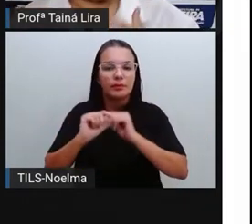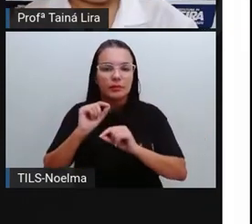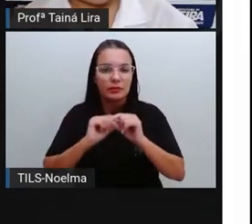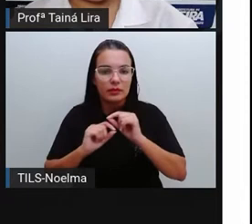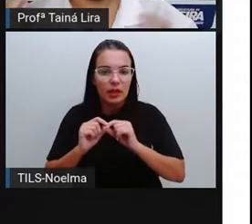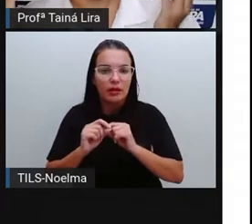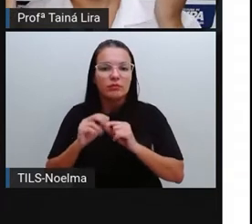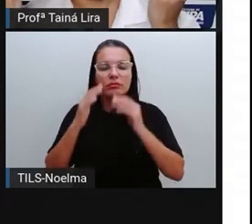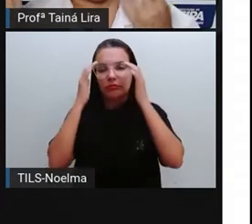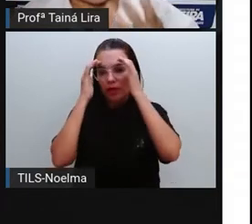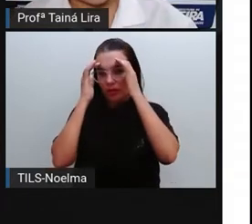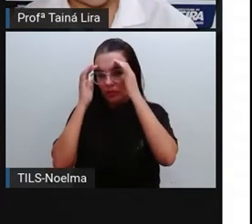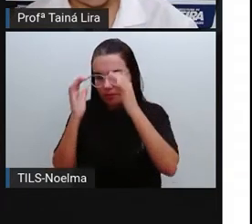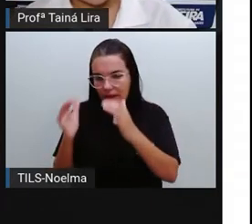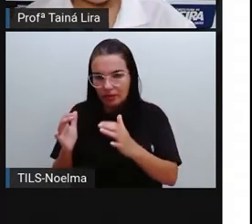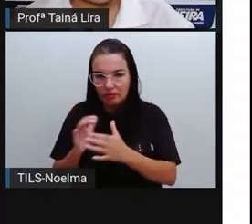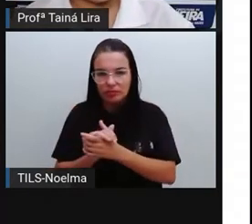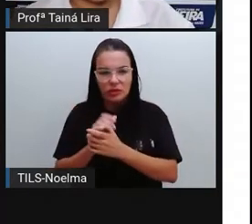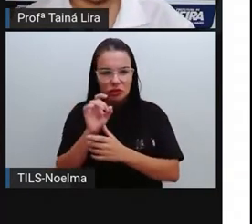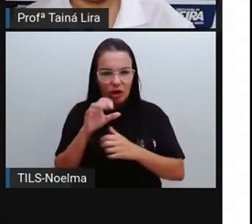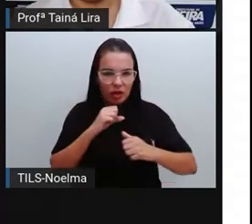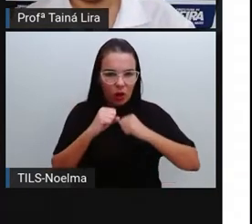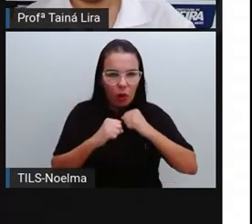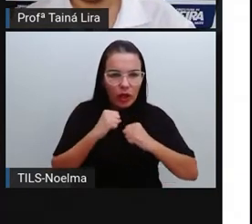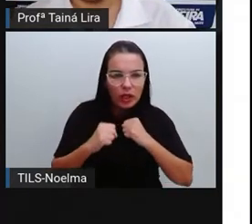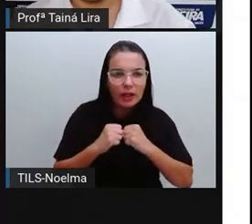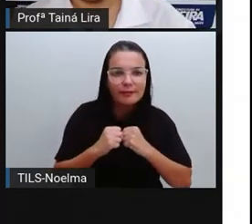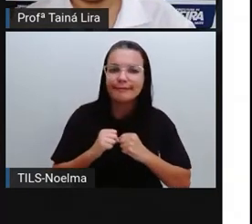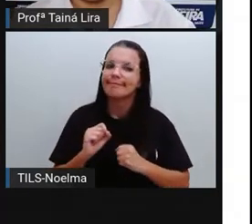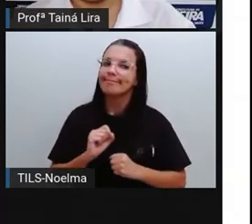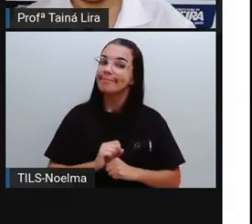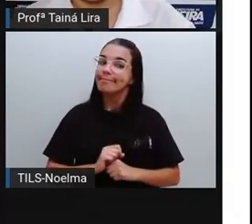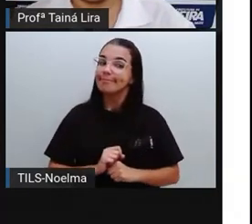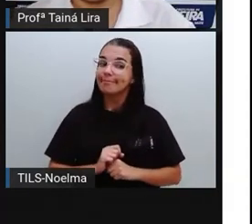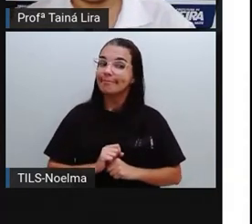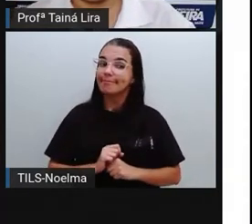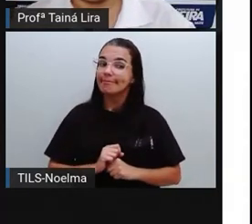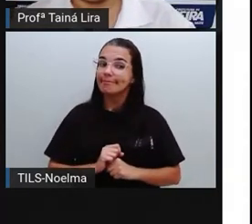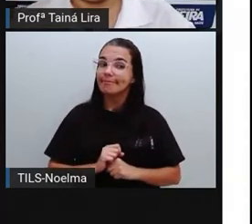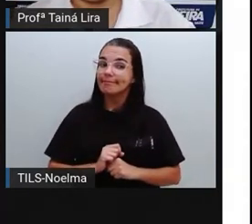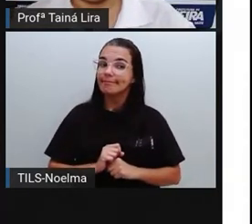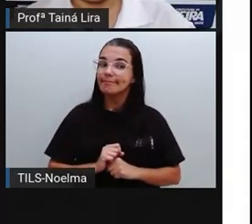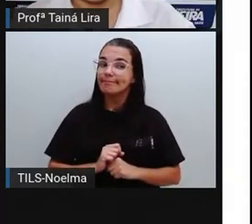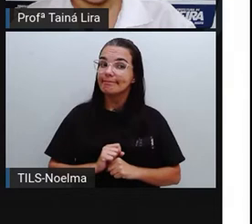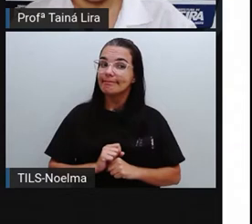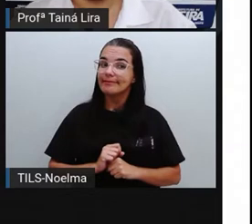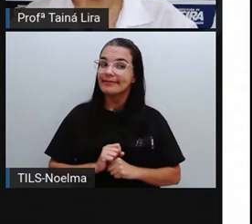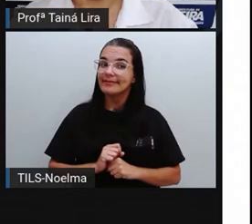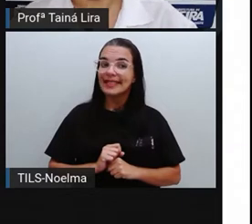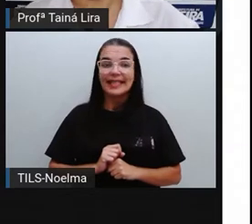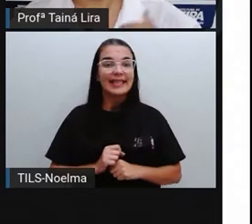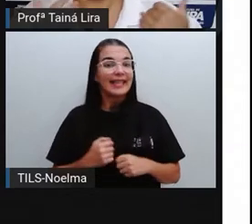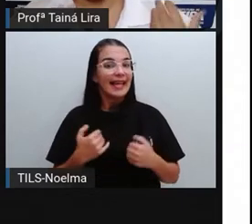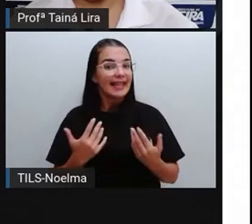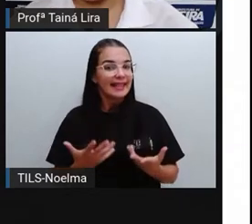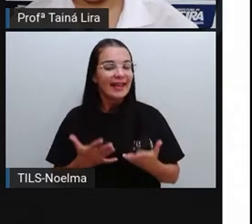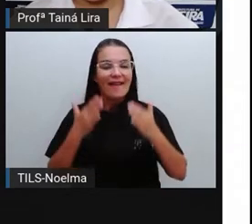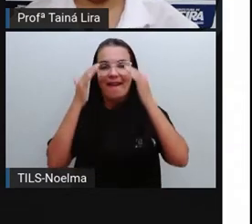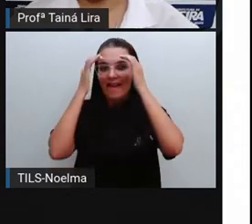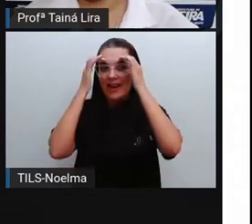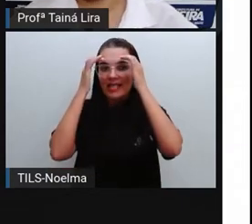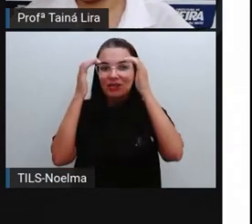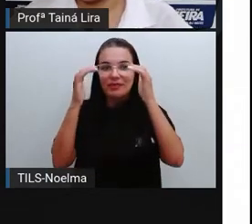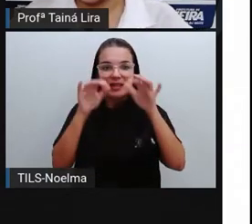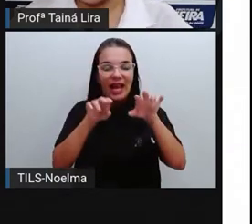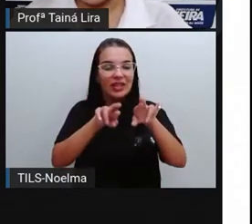o respeito? Será que é só ali na corrida? Então, o respeito às